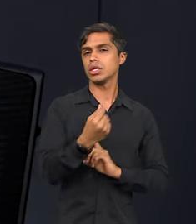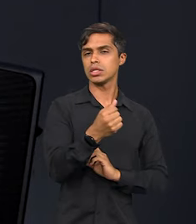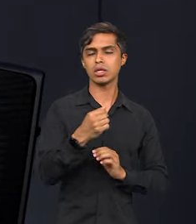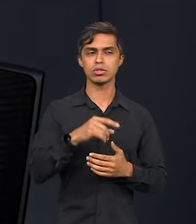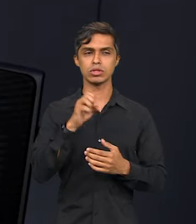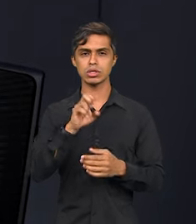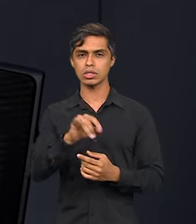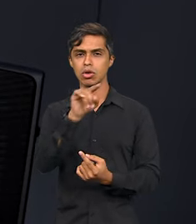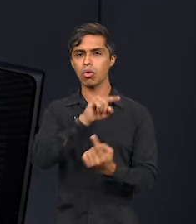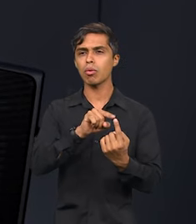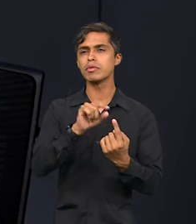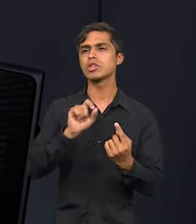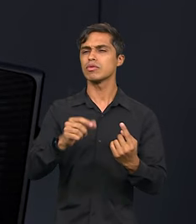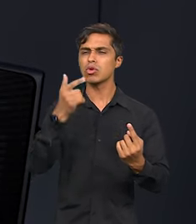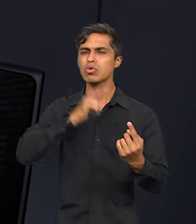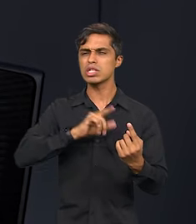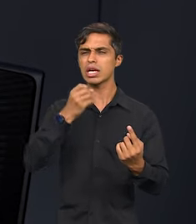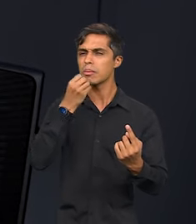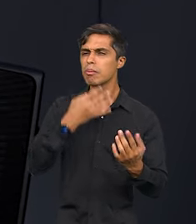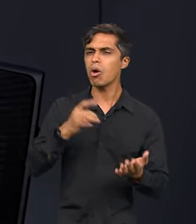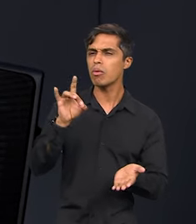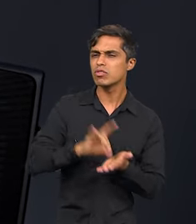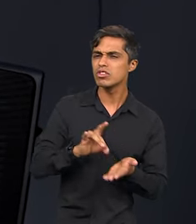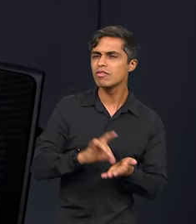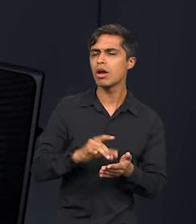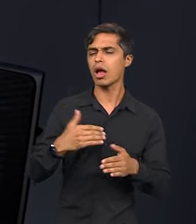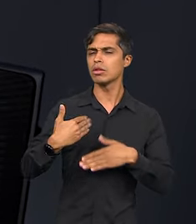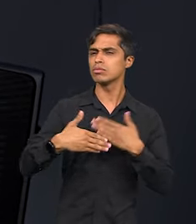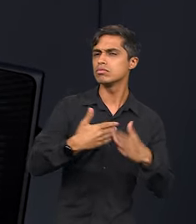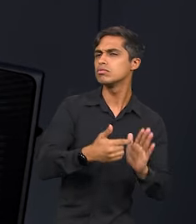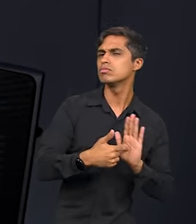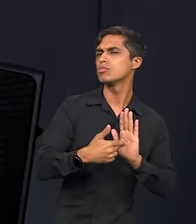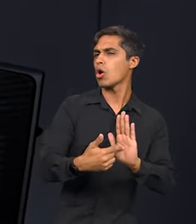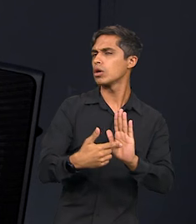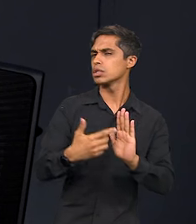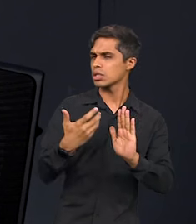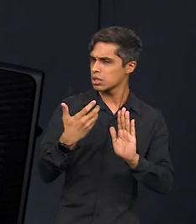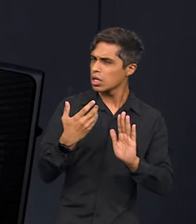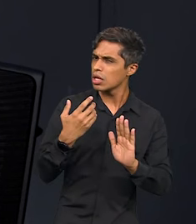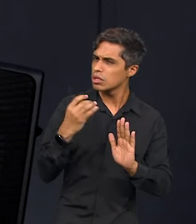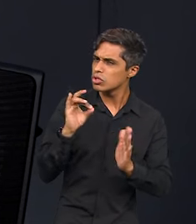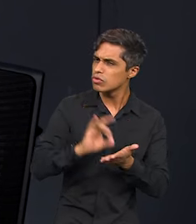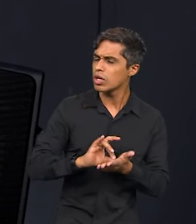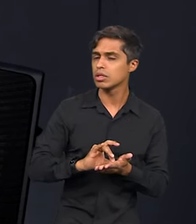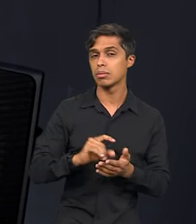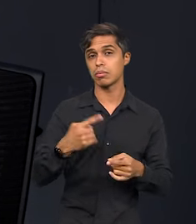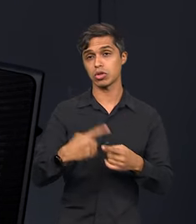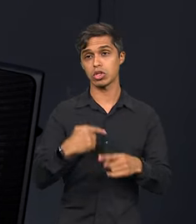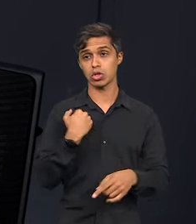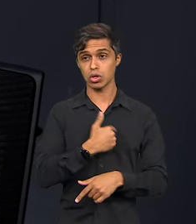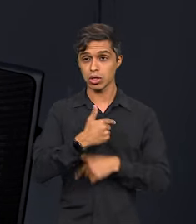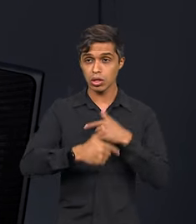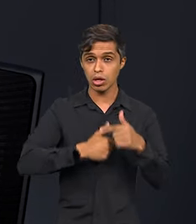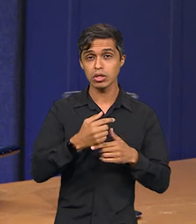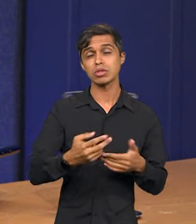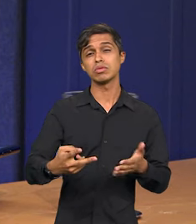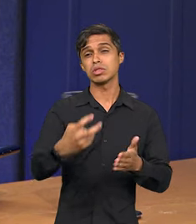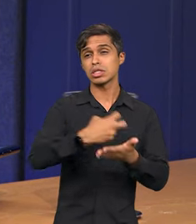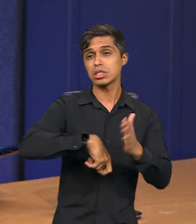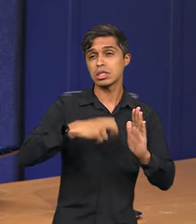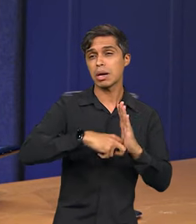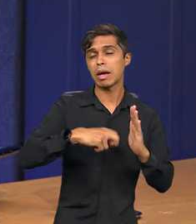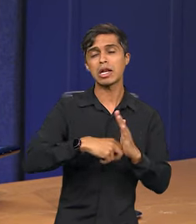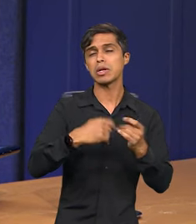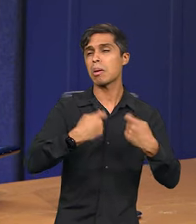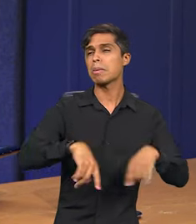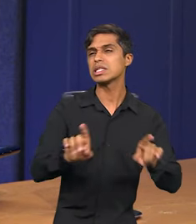atingimento do Objetivo que a política pública diz que quer atingir eh quando a gente trabalha com isenções tribut áreas o